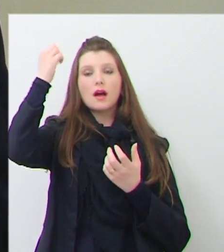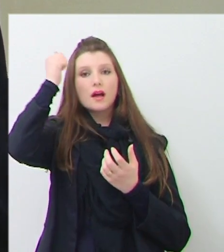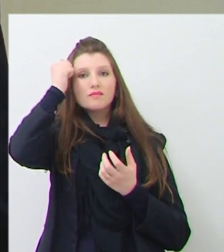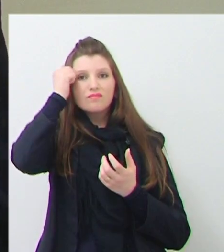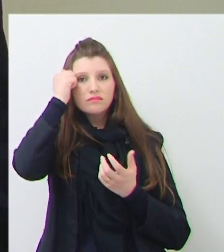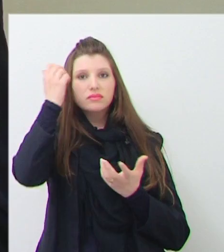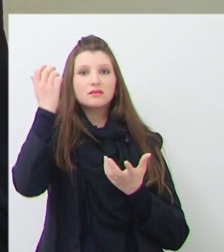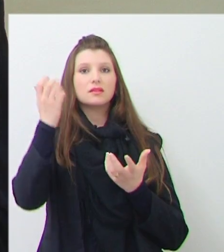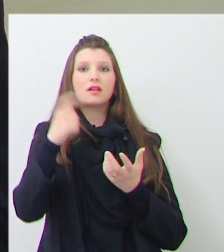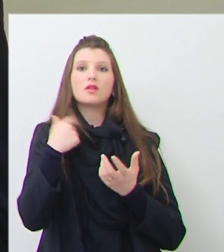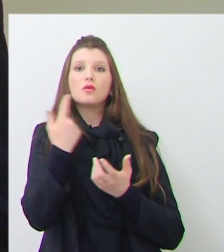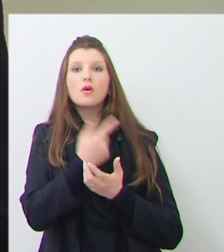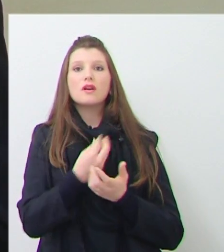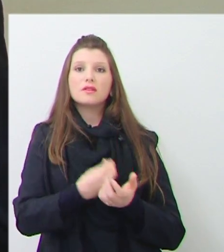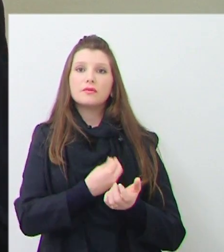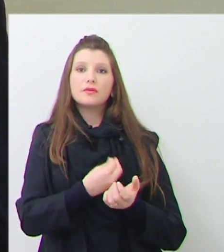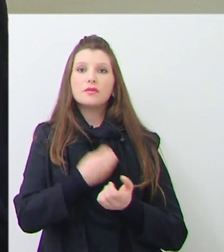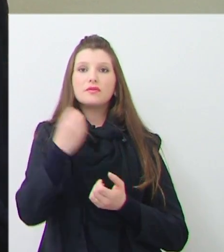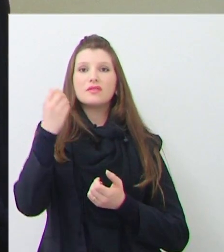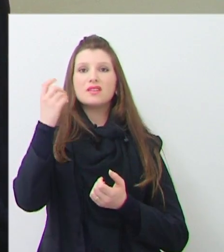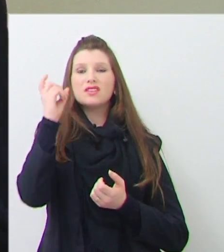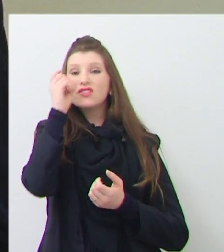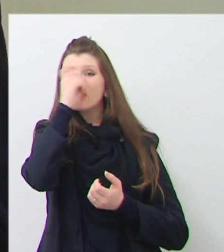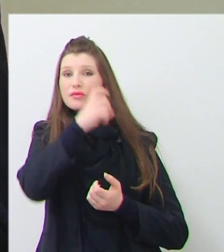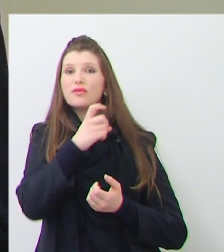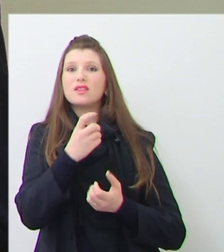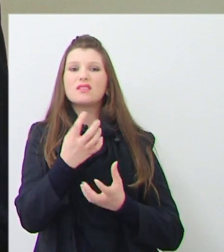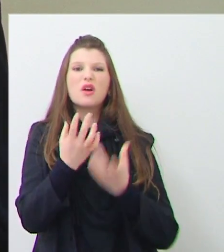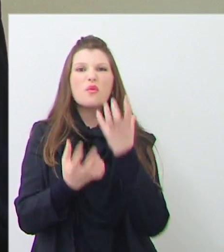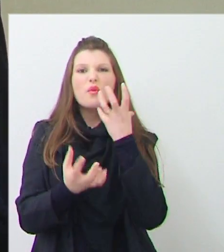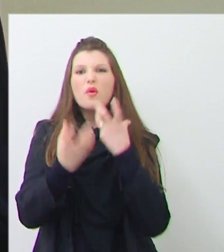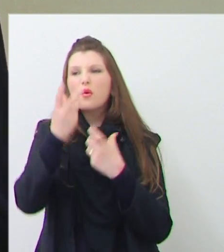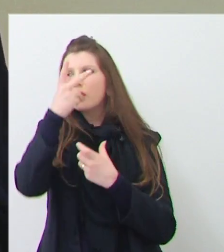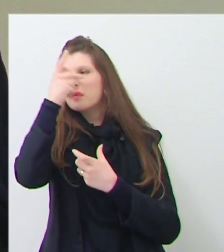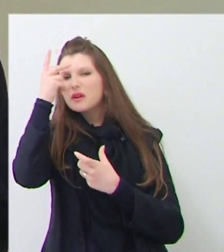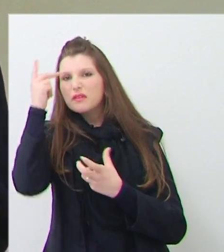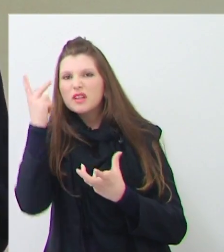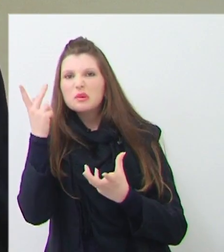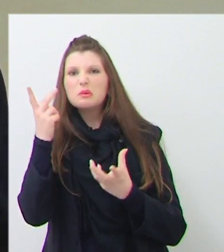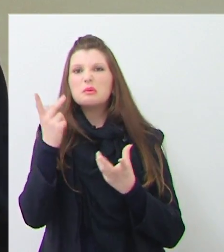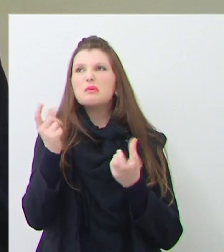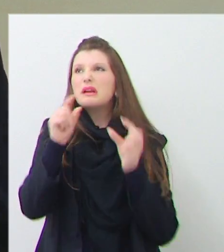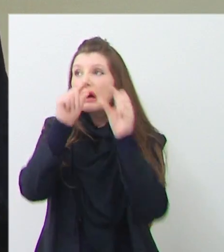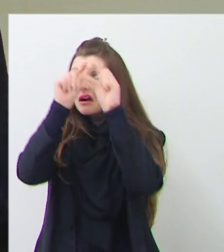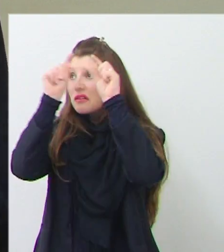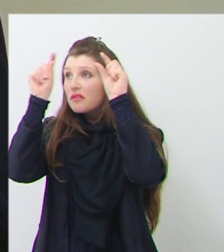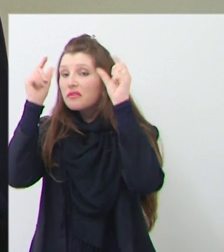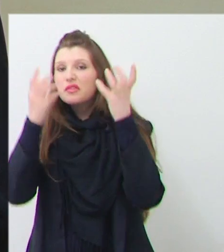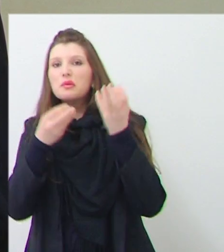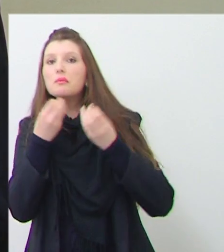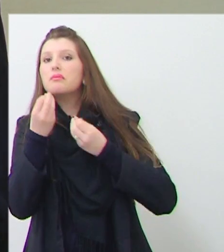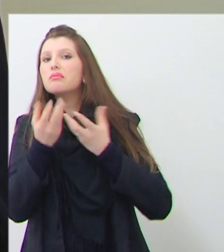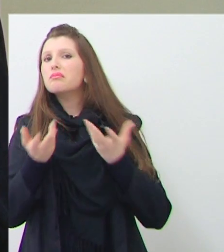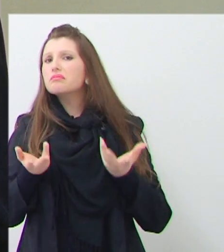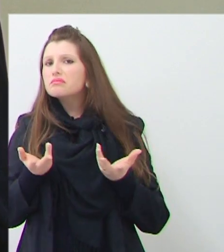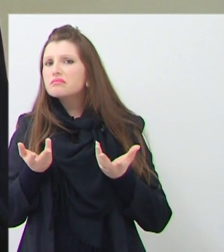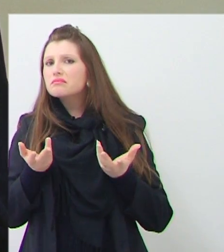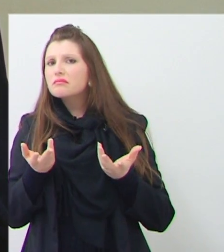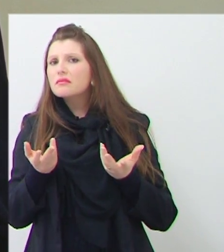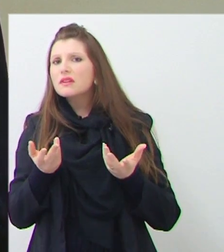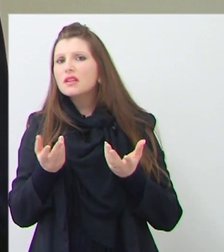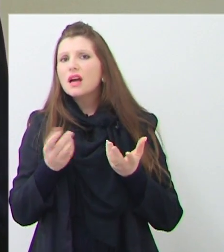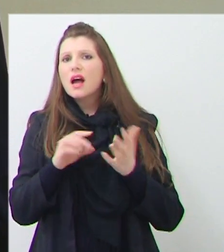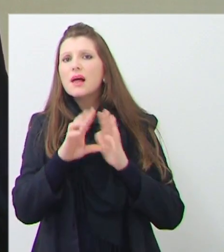vivemos um momento muito difícil. Ah, pegou fogo na prefeitura, porque é a fiação, não é? Mas daqui a pouco